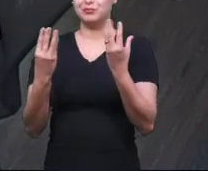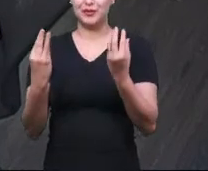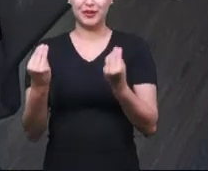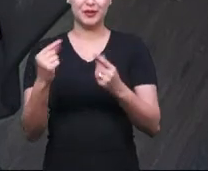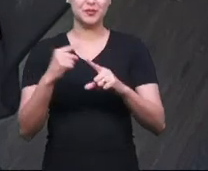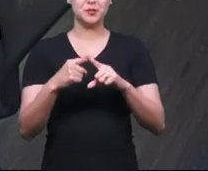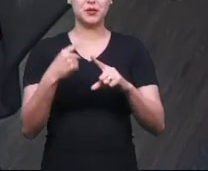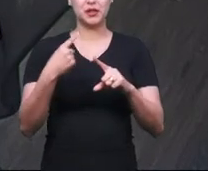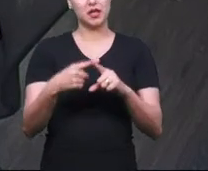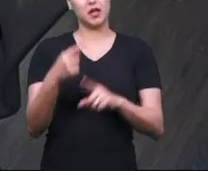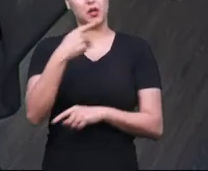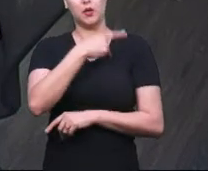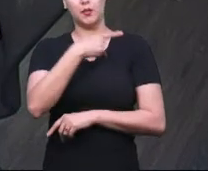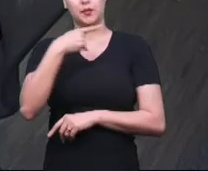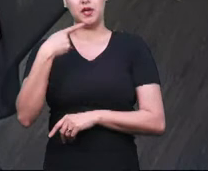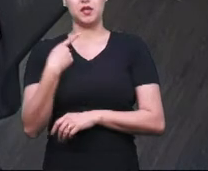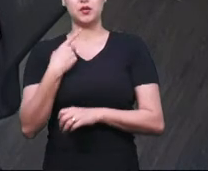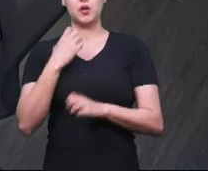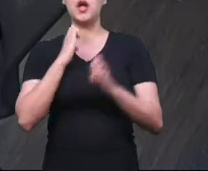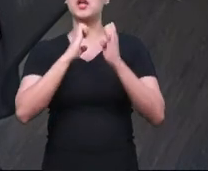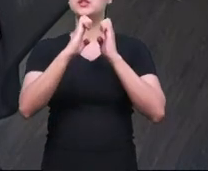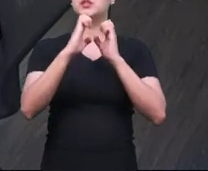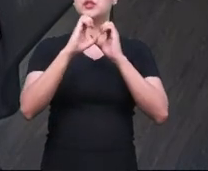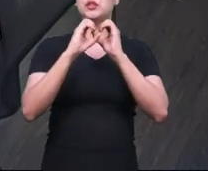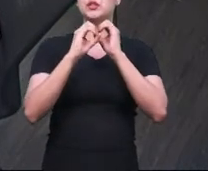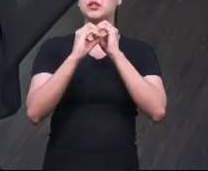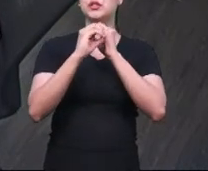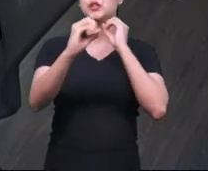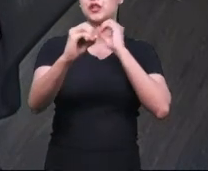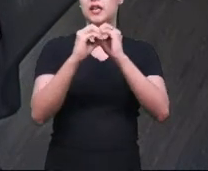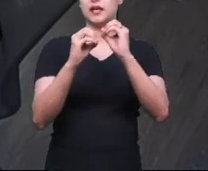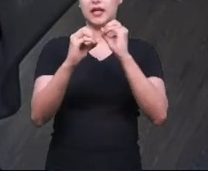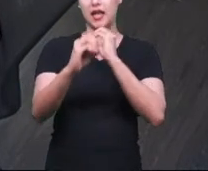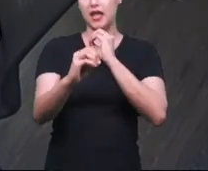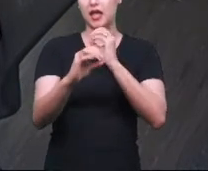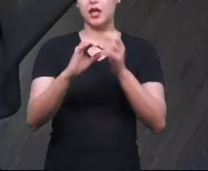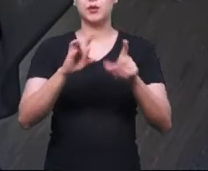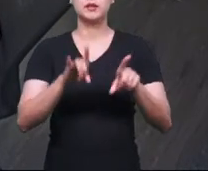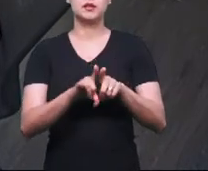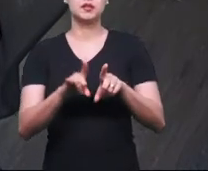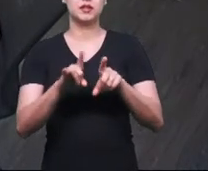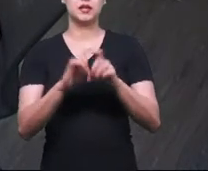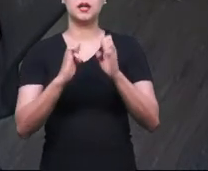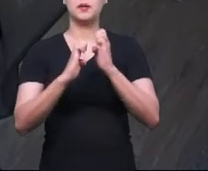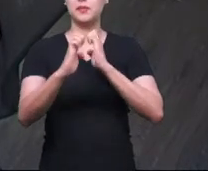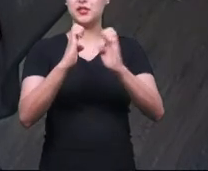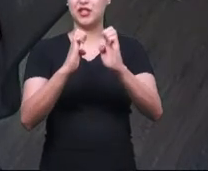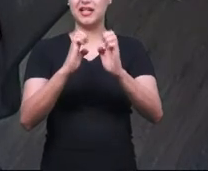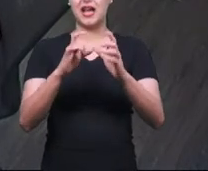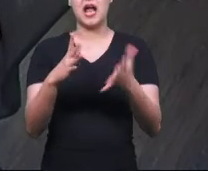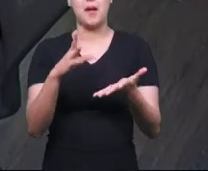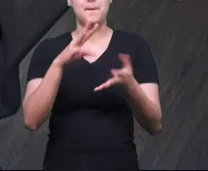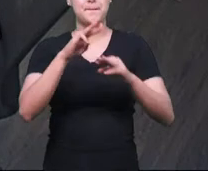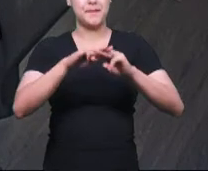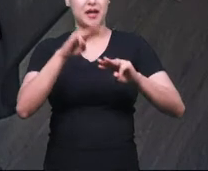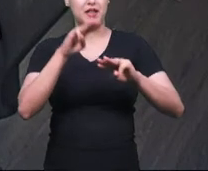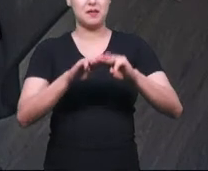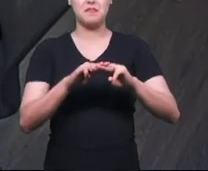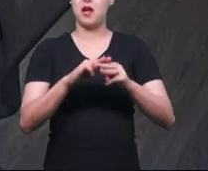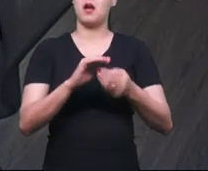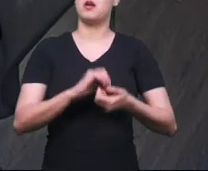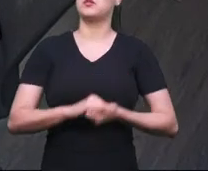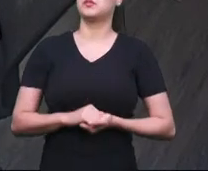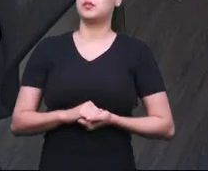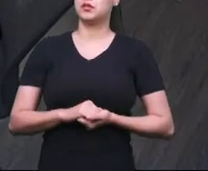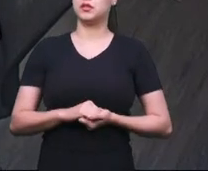ele é engenheiro, vem dessa área de exatas, e eu também comecei nessa área de exatas, né?